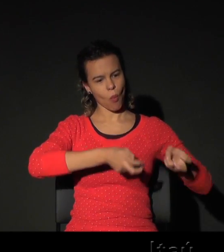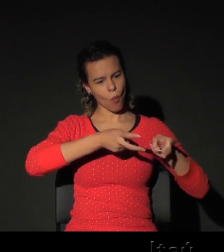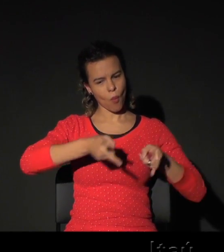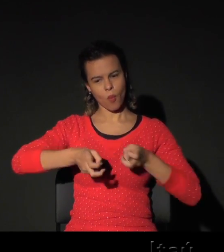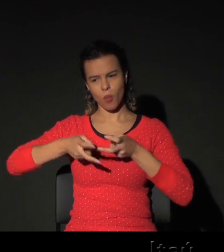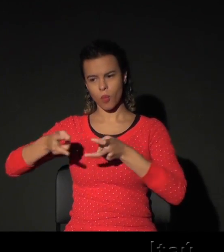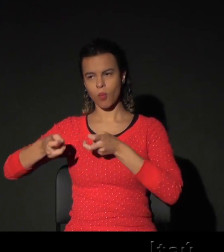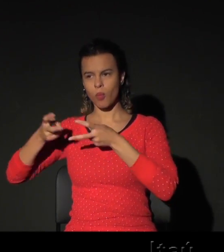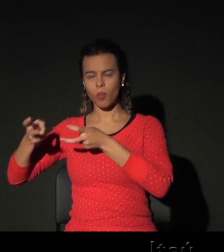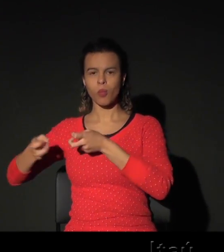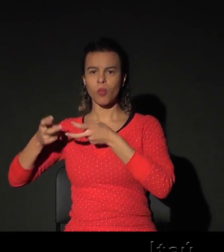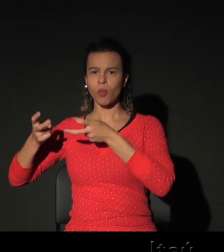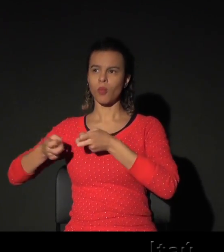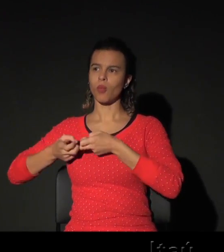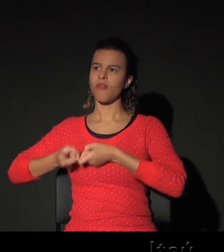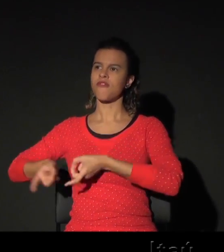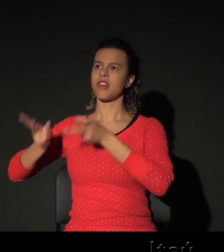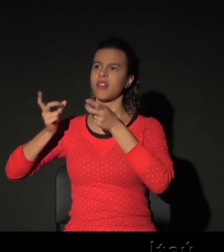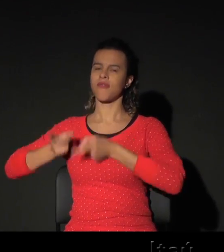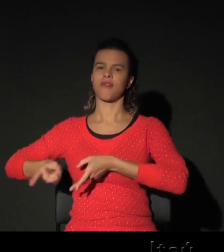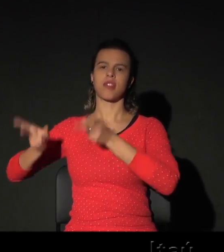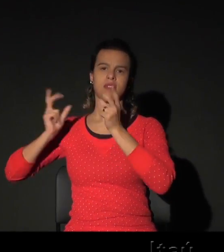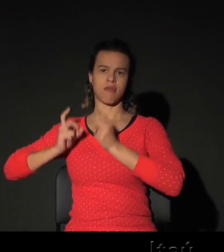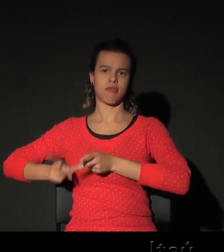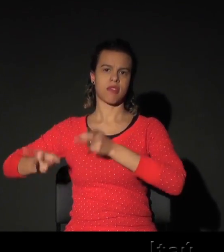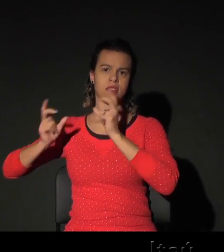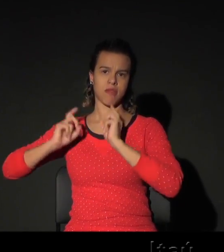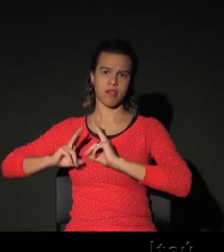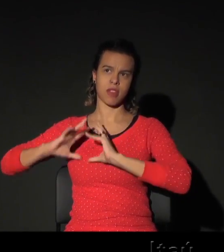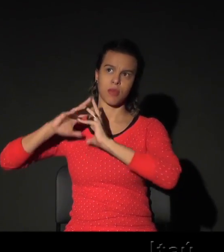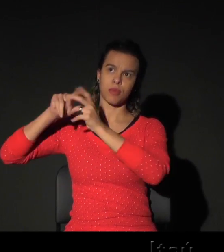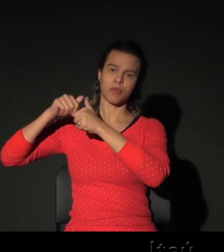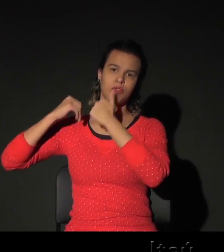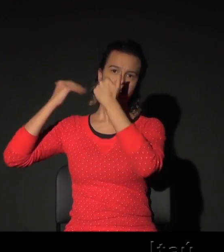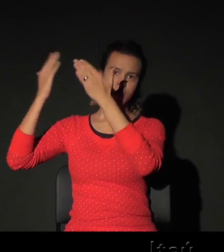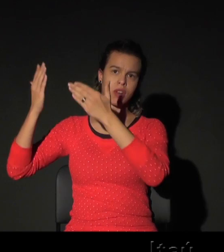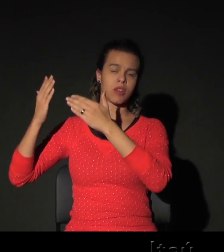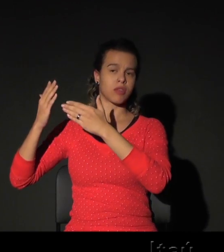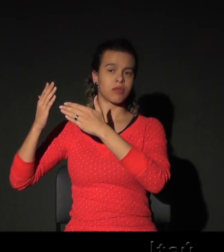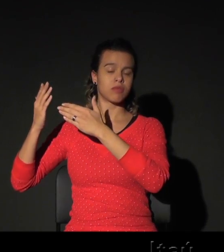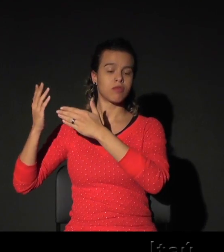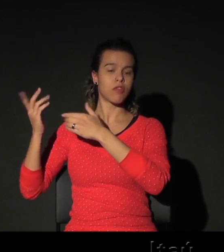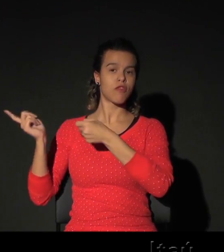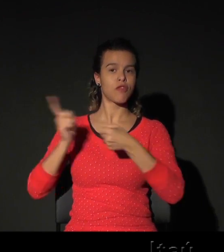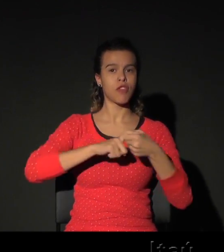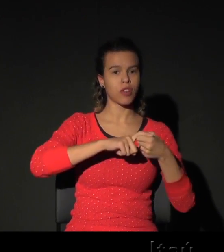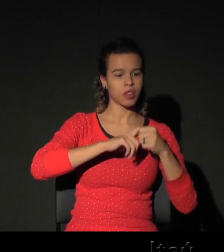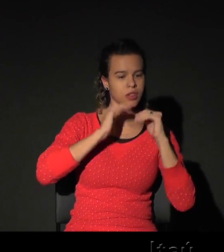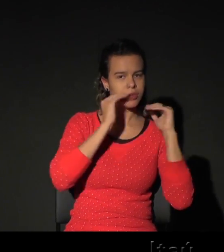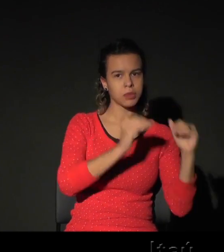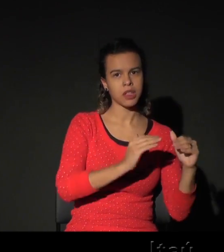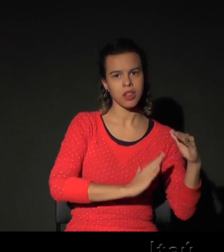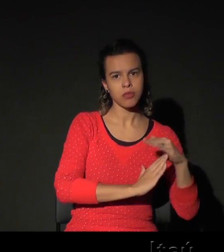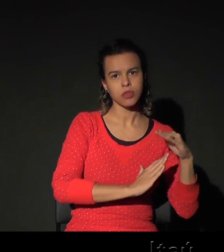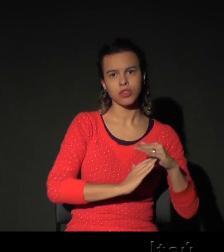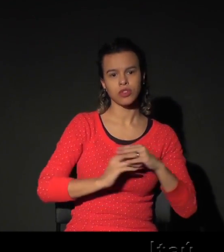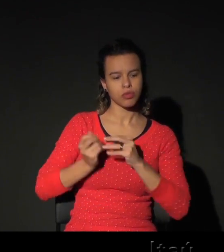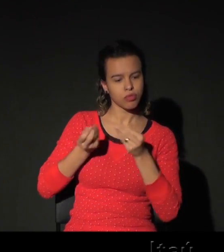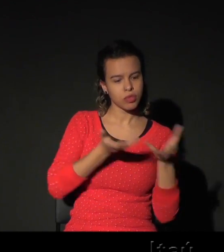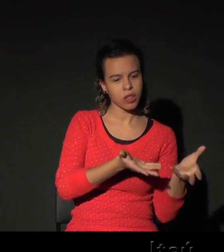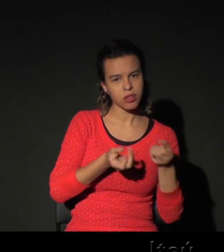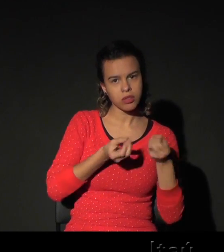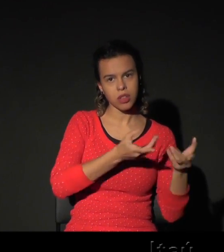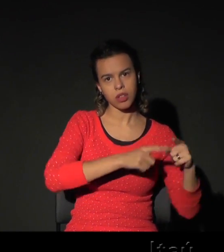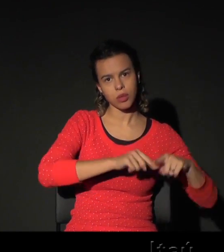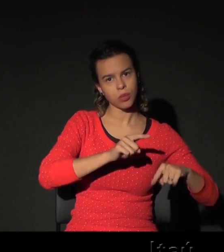aquilo que se vende nessa farmácia internacional não tá sendo respeitado não tá voltando